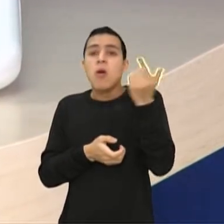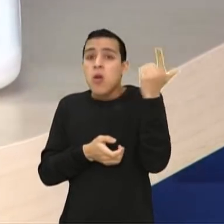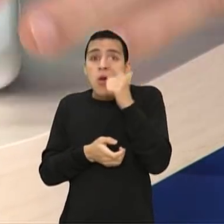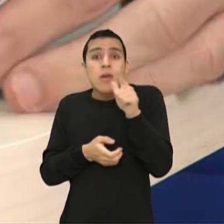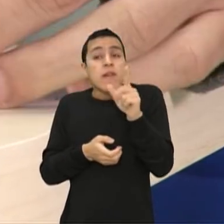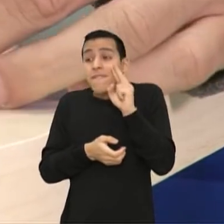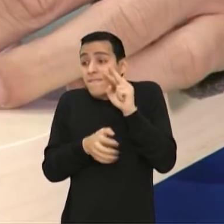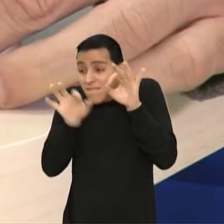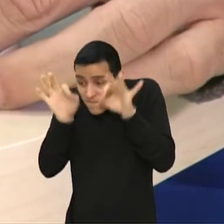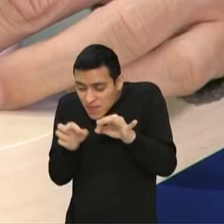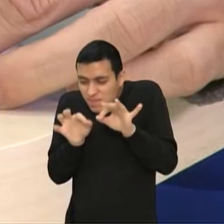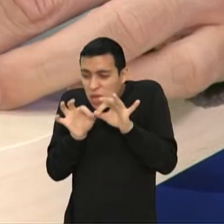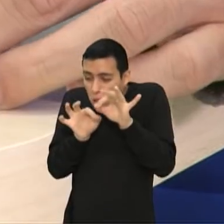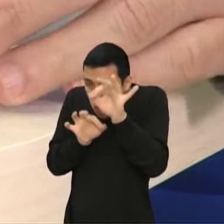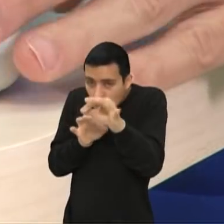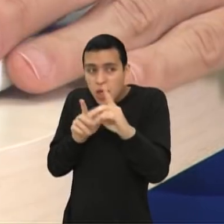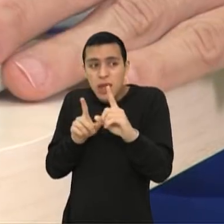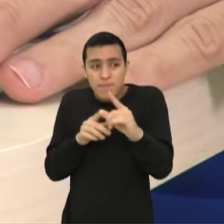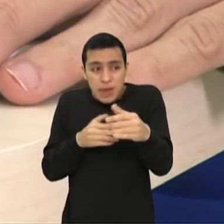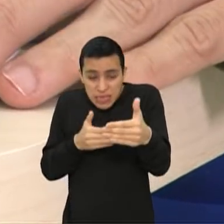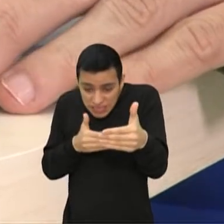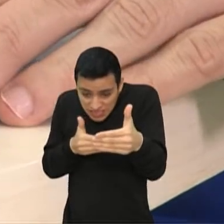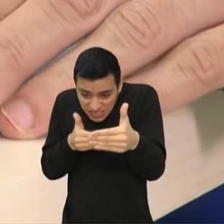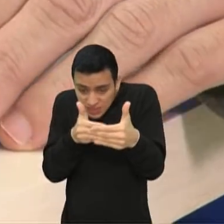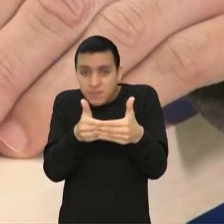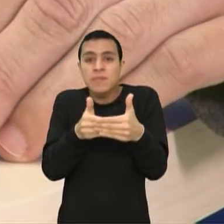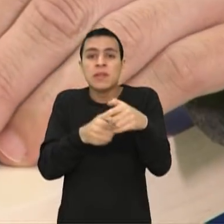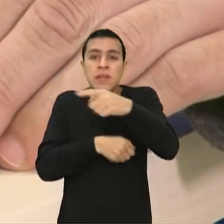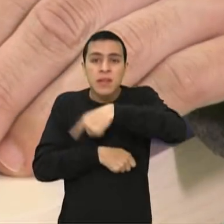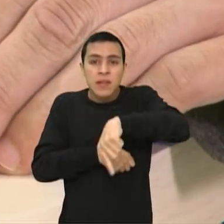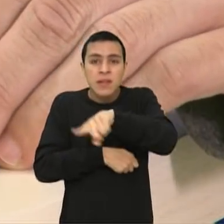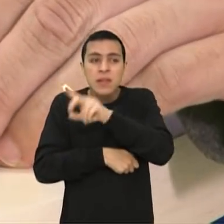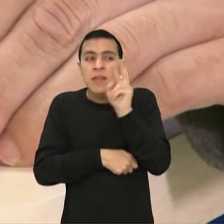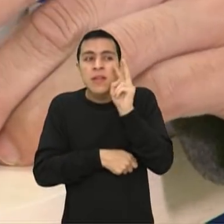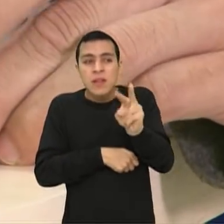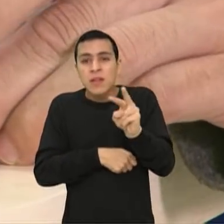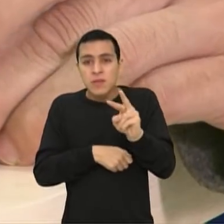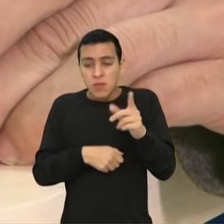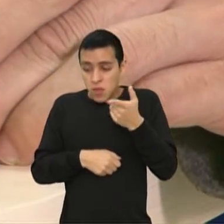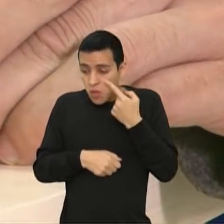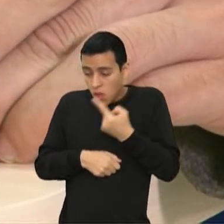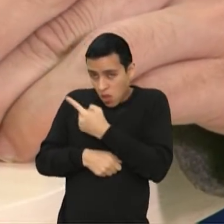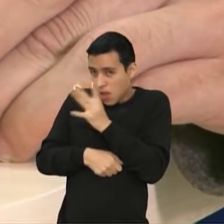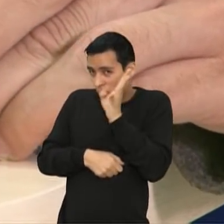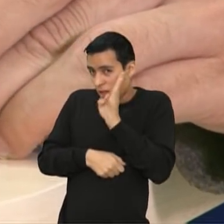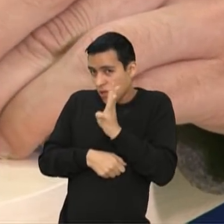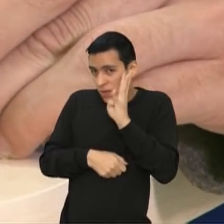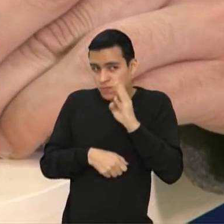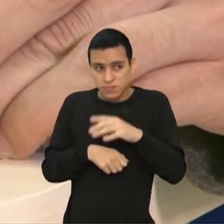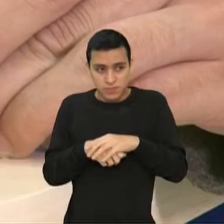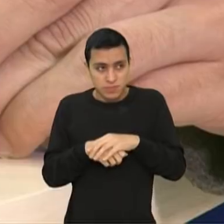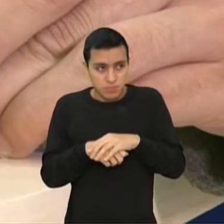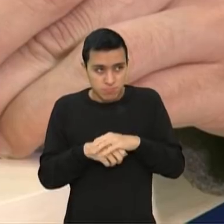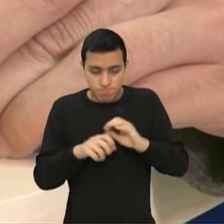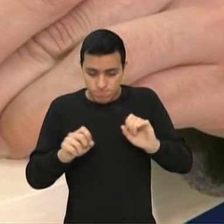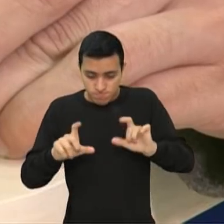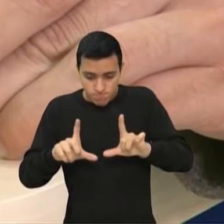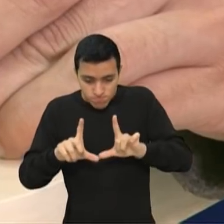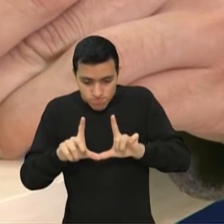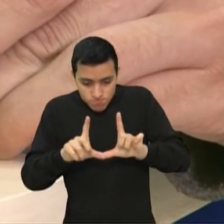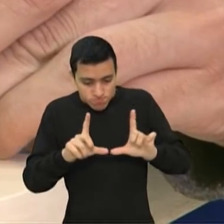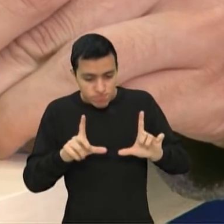muito longe, mas se eu aproximar para vocês essa balança, olha que legal, quando eu forço a minha